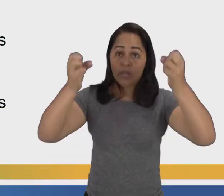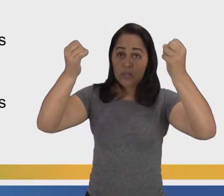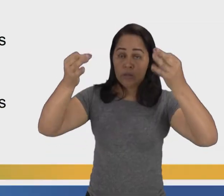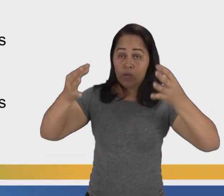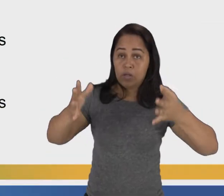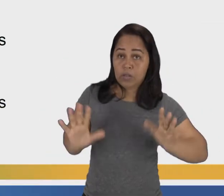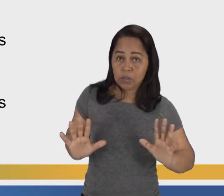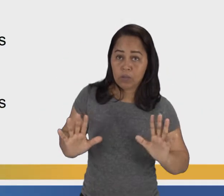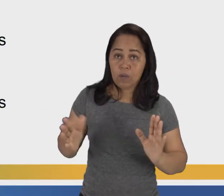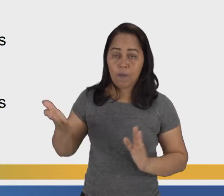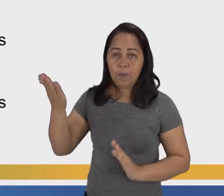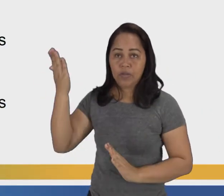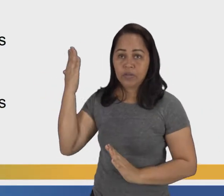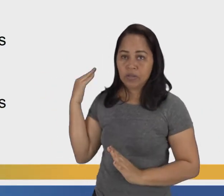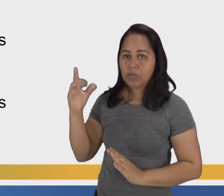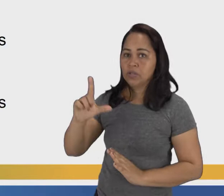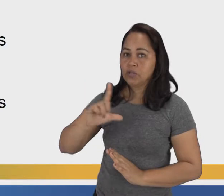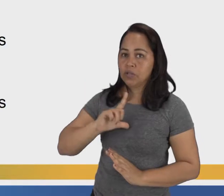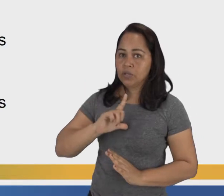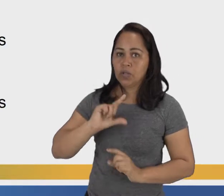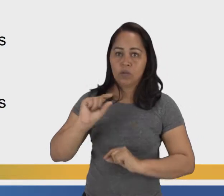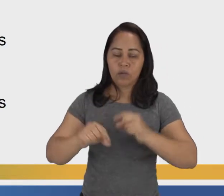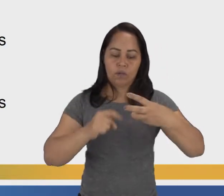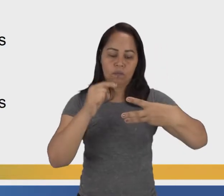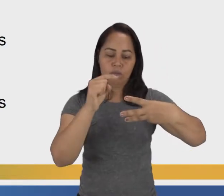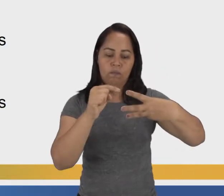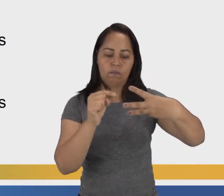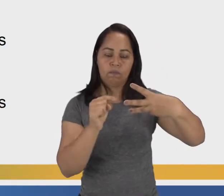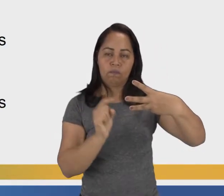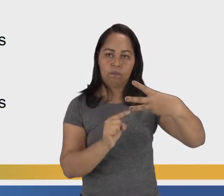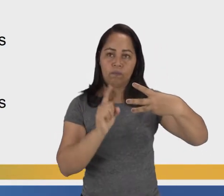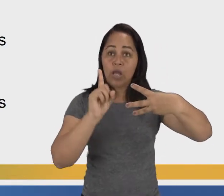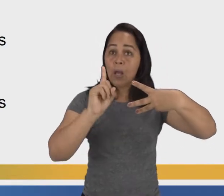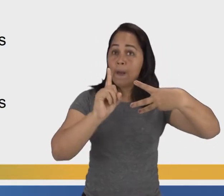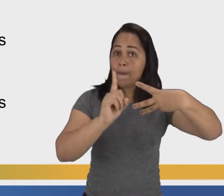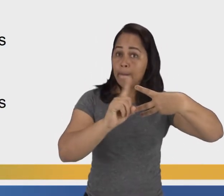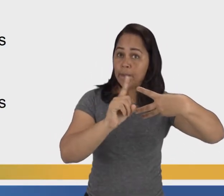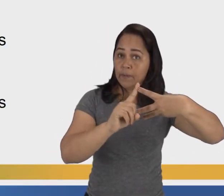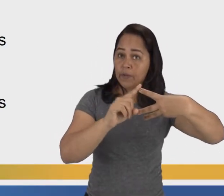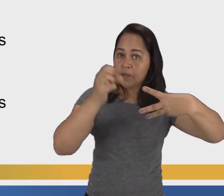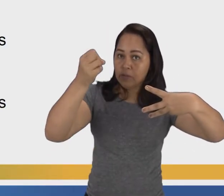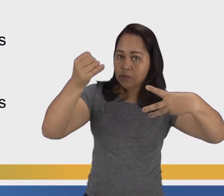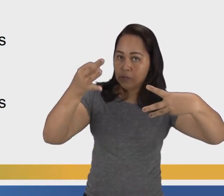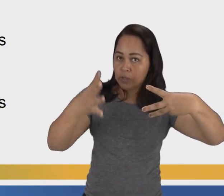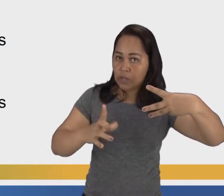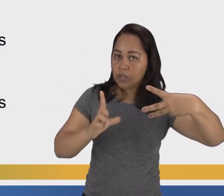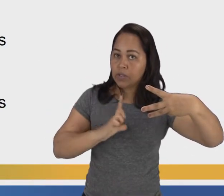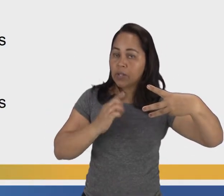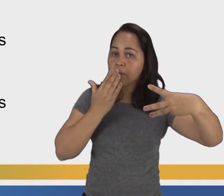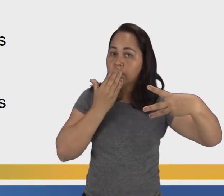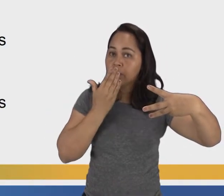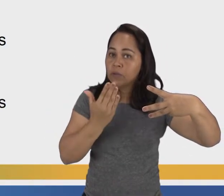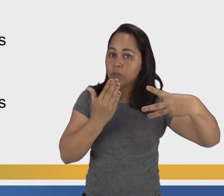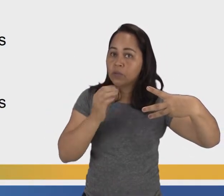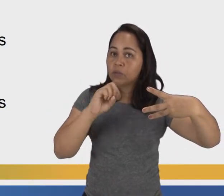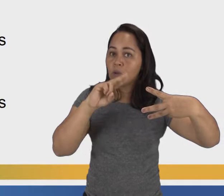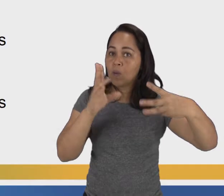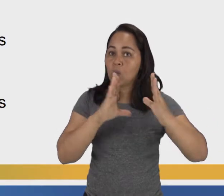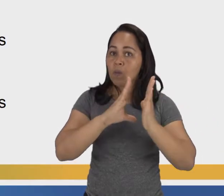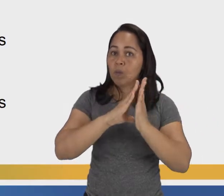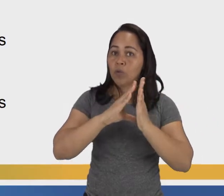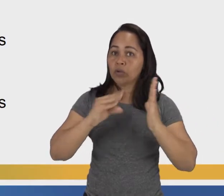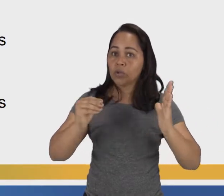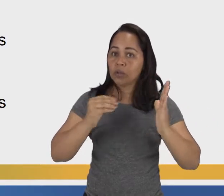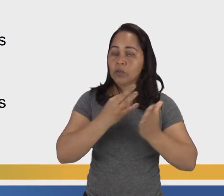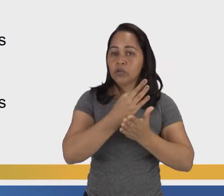anterior, podemos extrair pelo menos 3 afirmações. Primeira, existem tipos ou modelos de textos, que